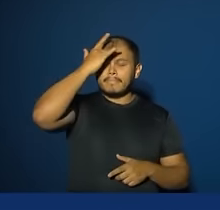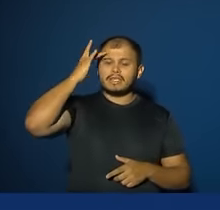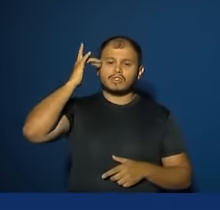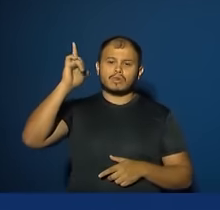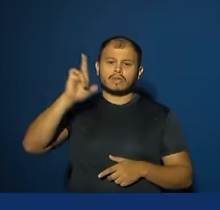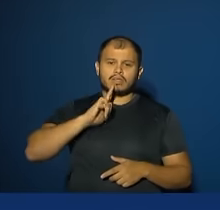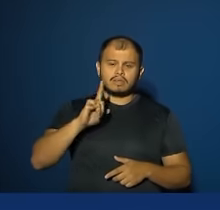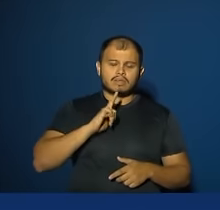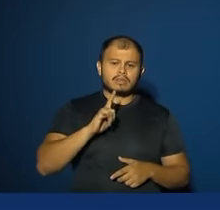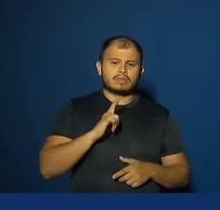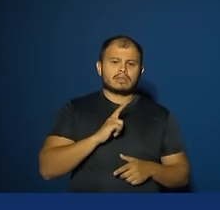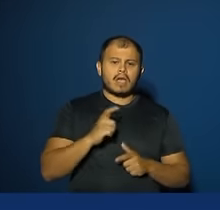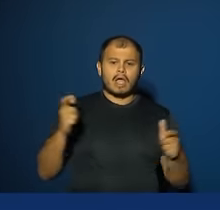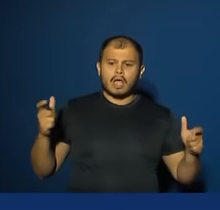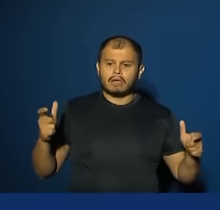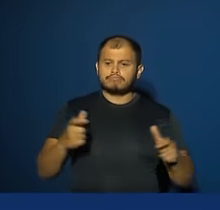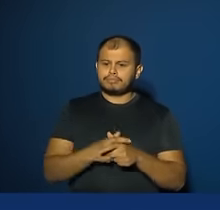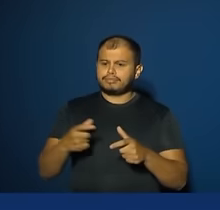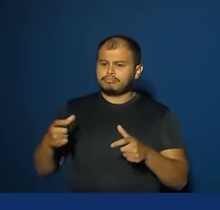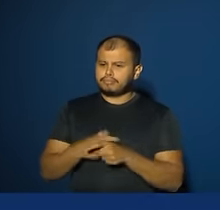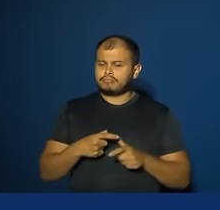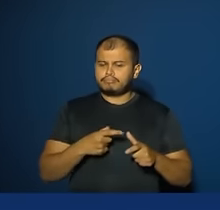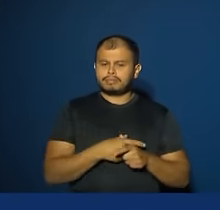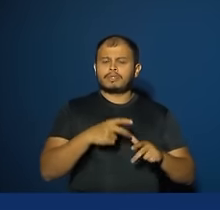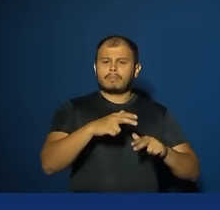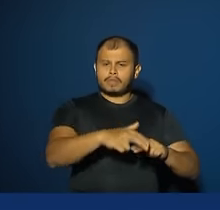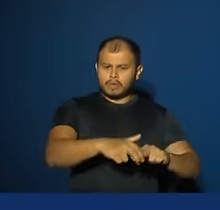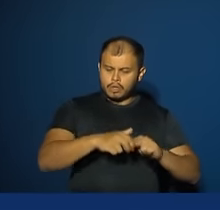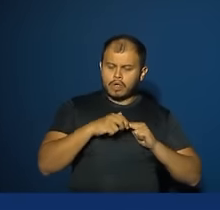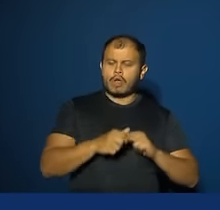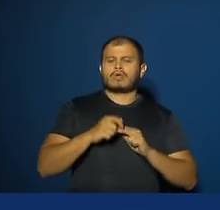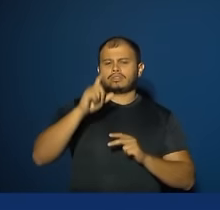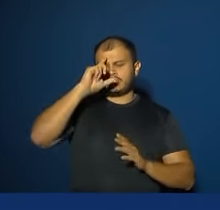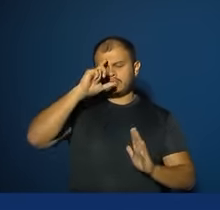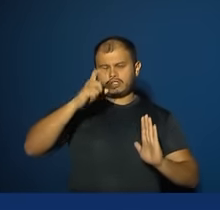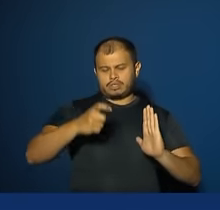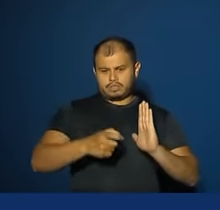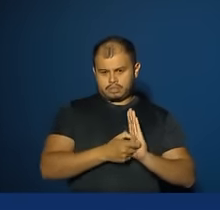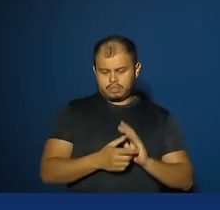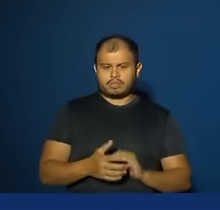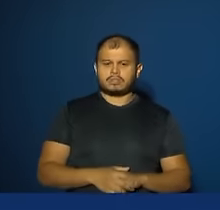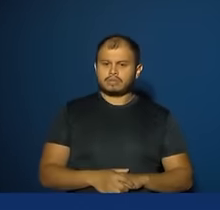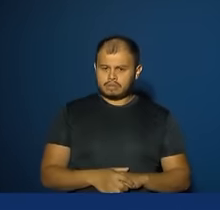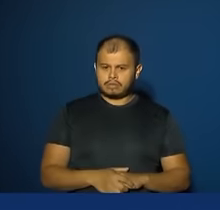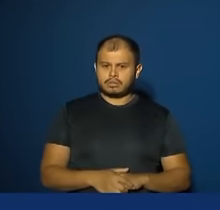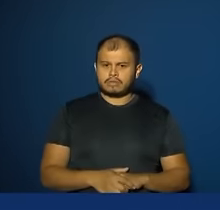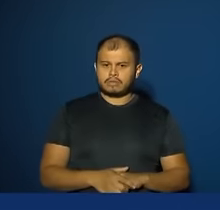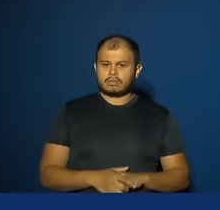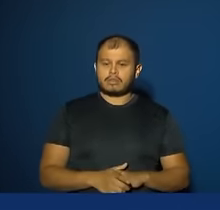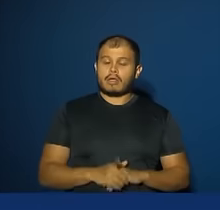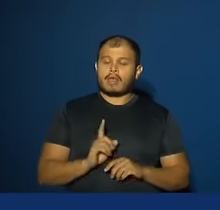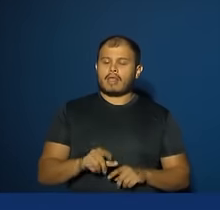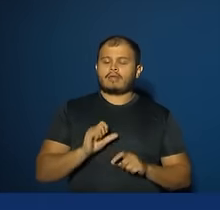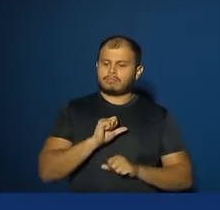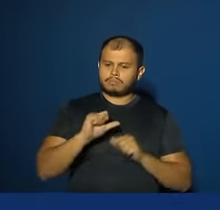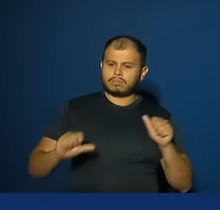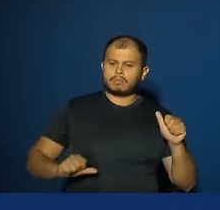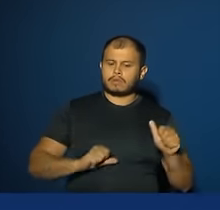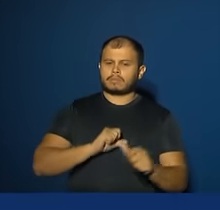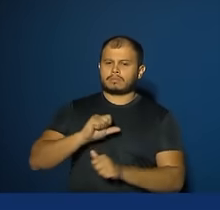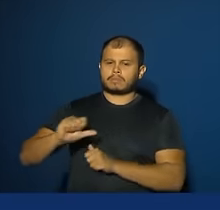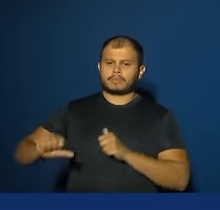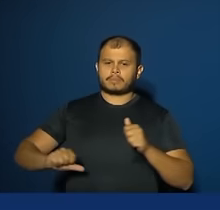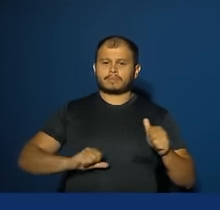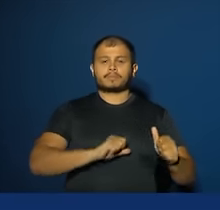a ter dezenas de pessoas por conta da inteligência artificial. Então, acho que é algo único, algo transformacional. Então,